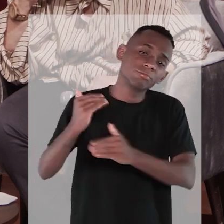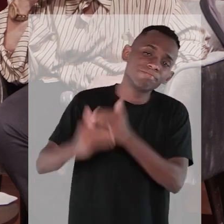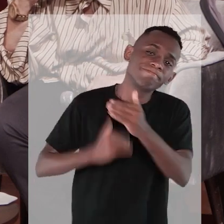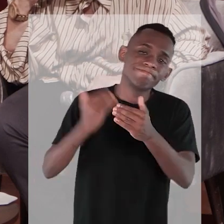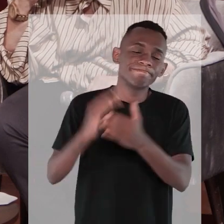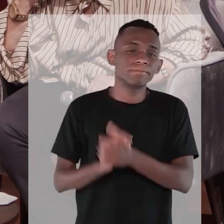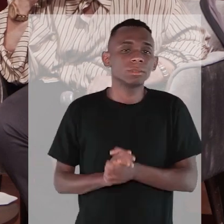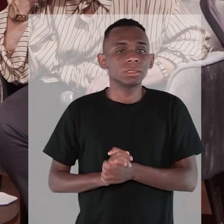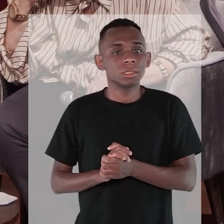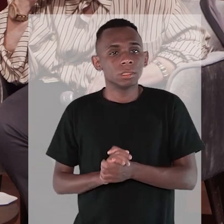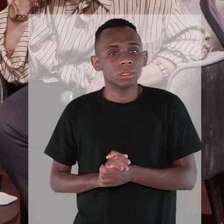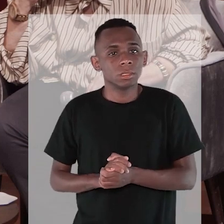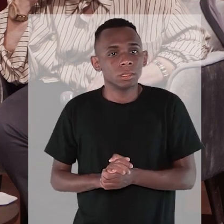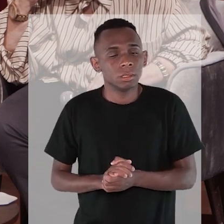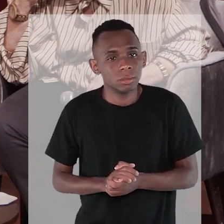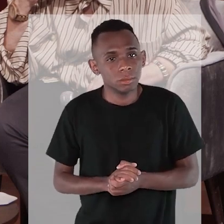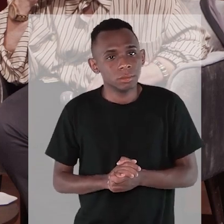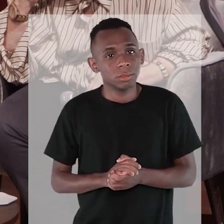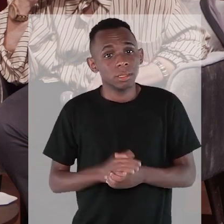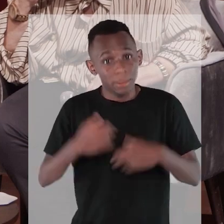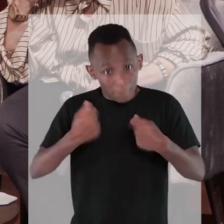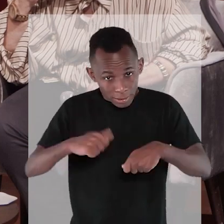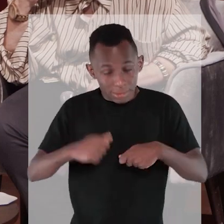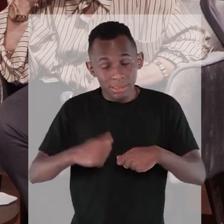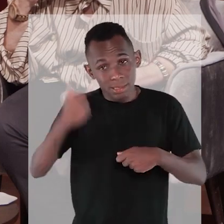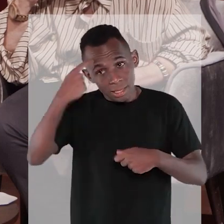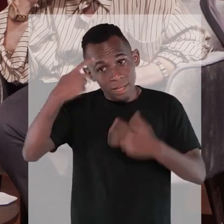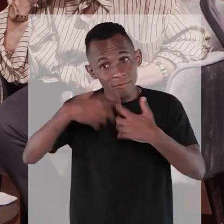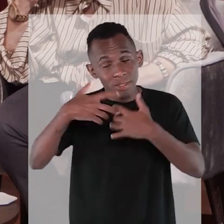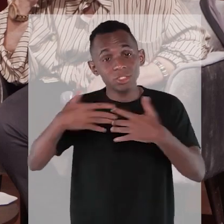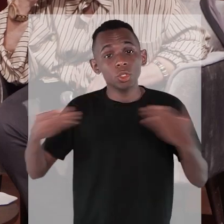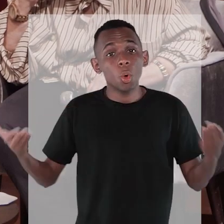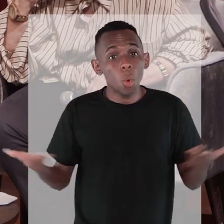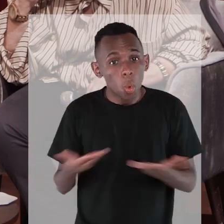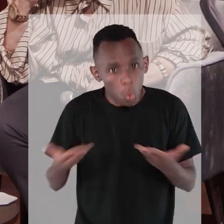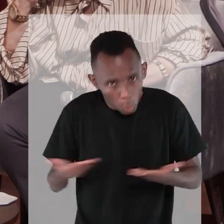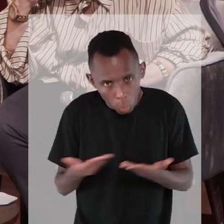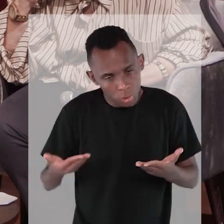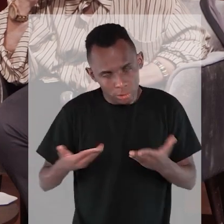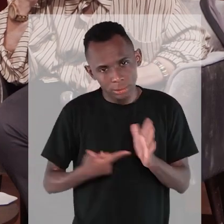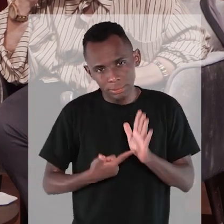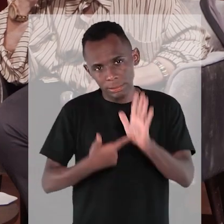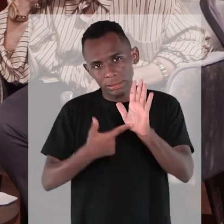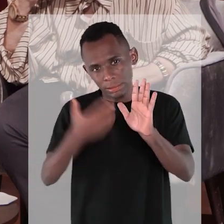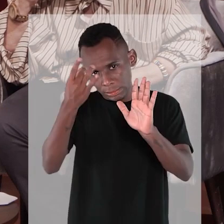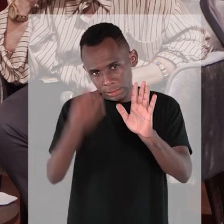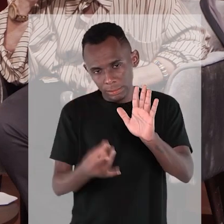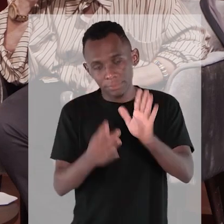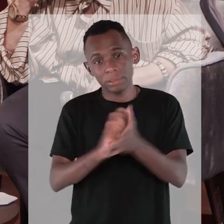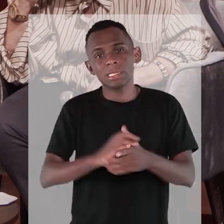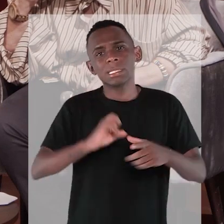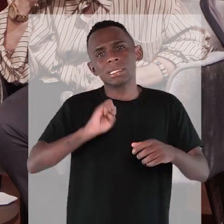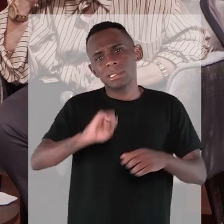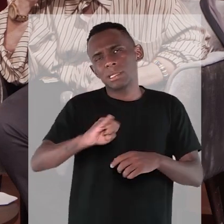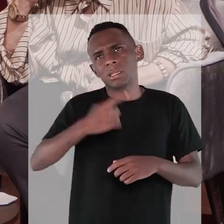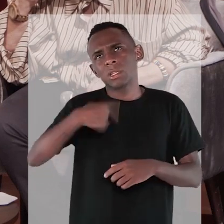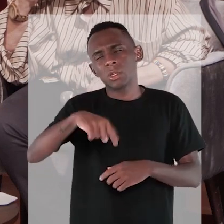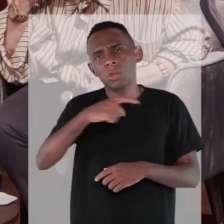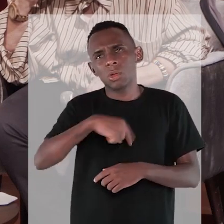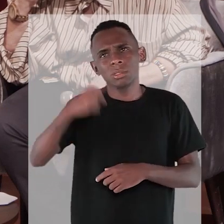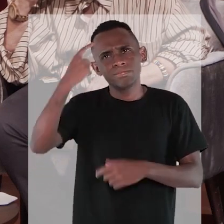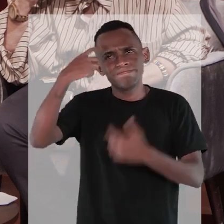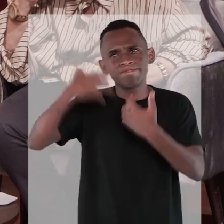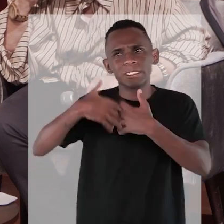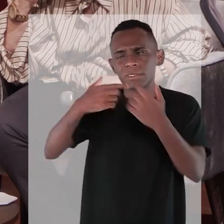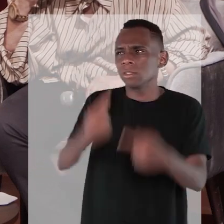algo aqui que eu acho que a gente tem que percustrar no presente. Algo que é o presente que tem nos dizer. Porque se a gente olha, né, aí